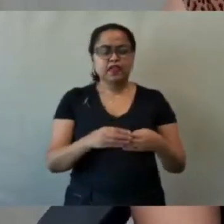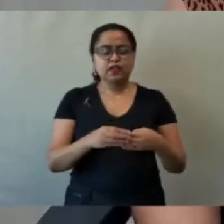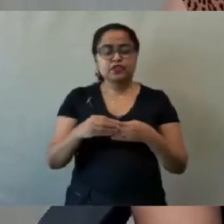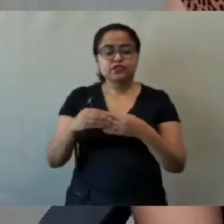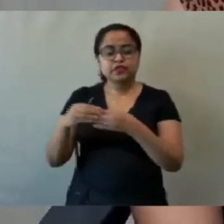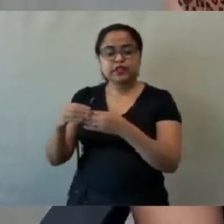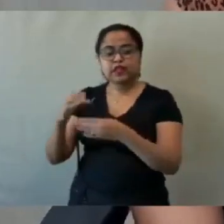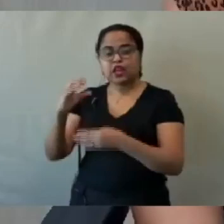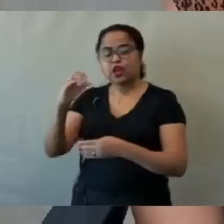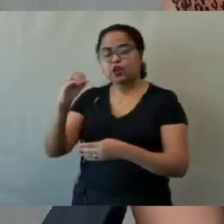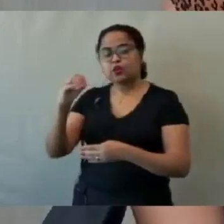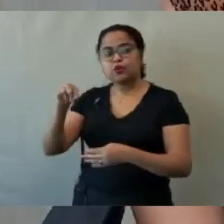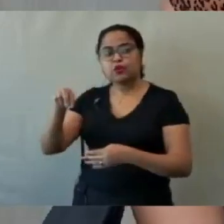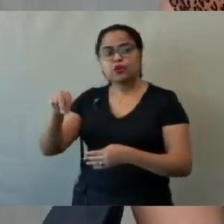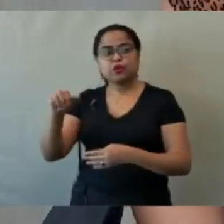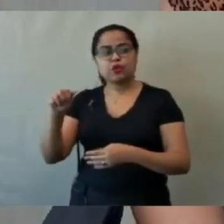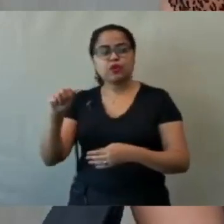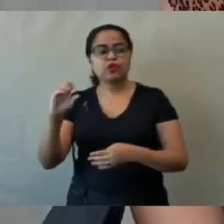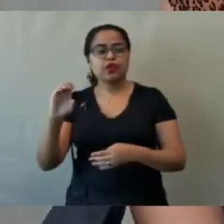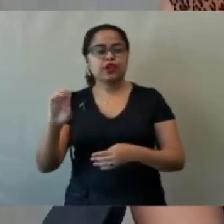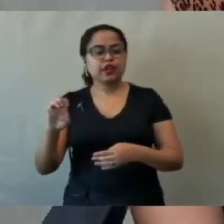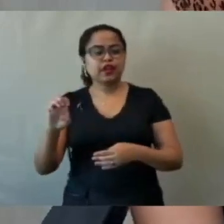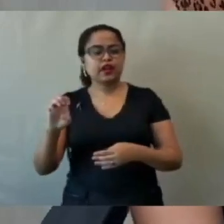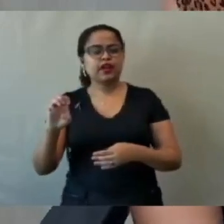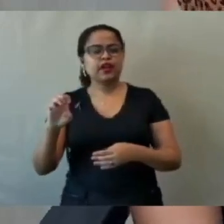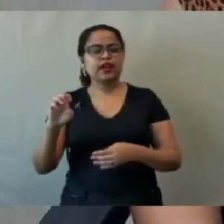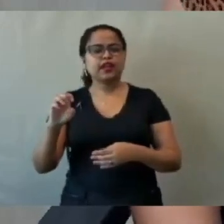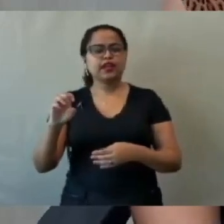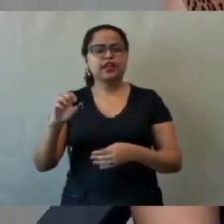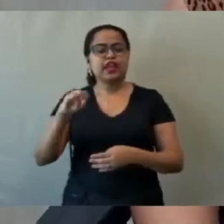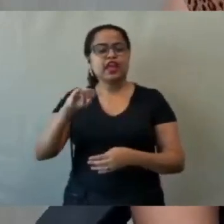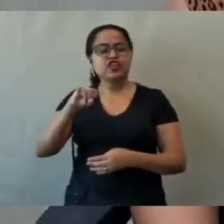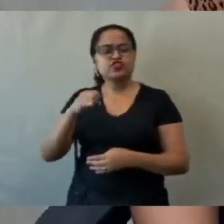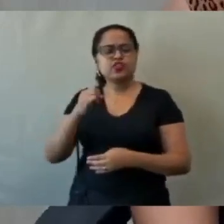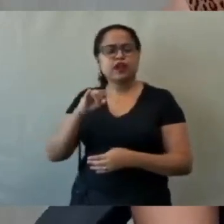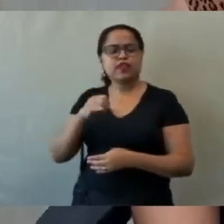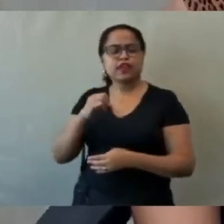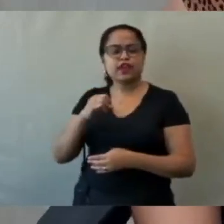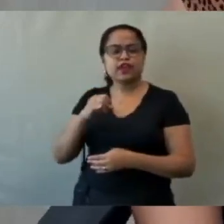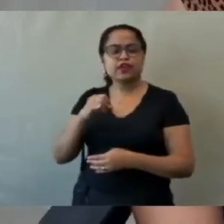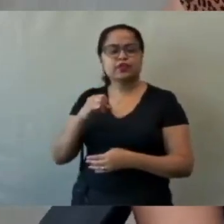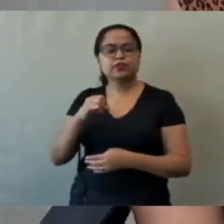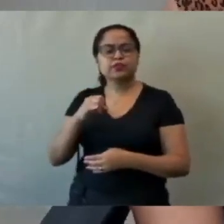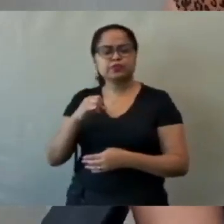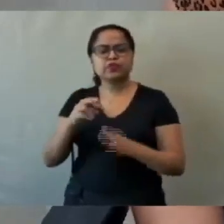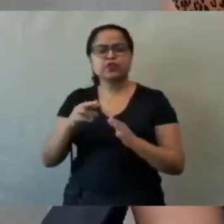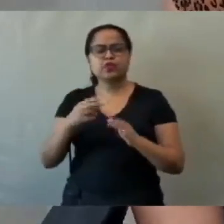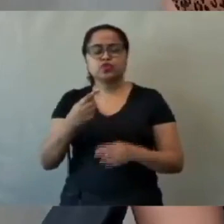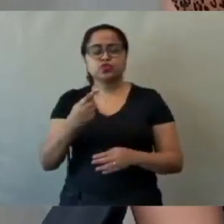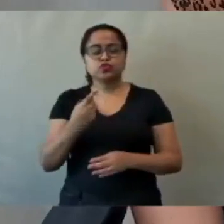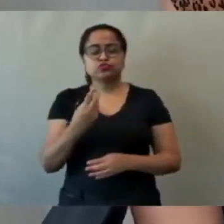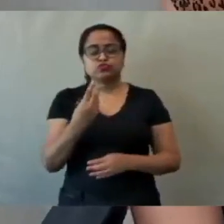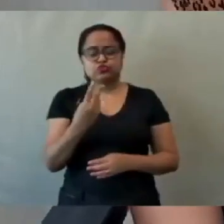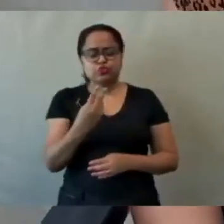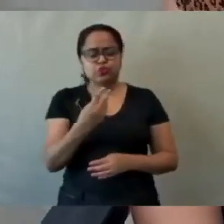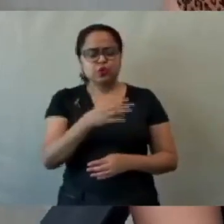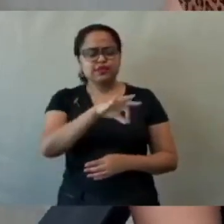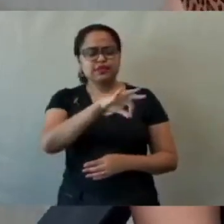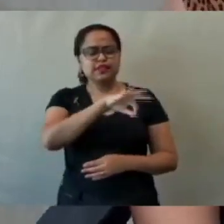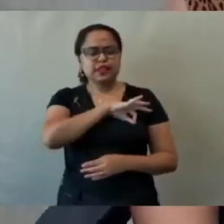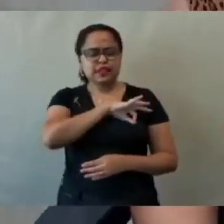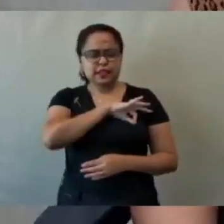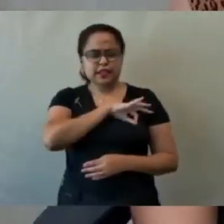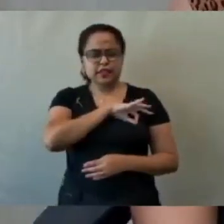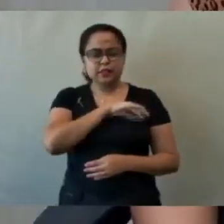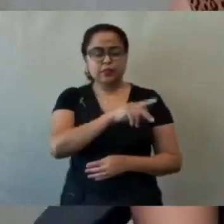CONAI, em Brasília, em janeiro, duas delegadas representantes do Conselho Municipal de Educação, que foram a professora